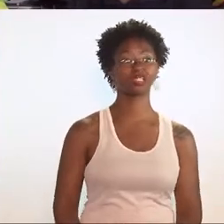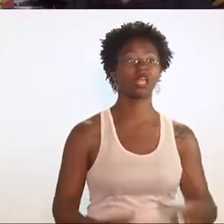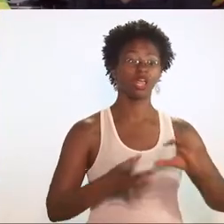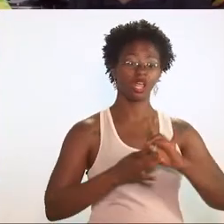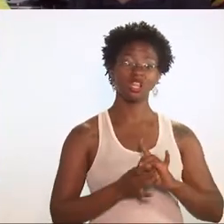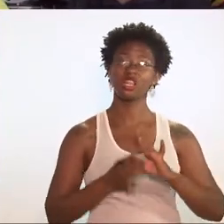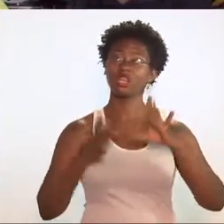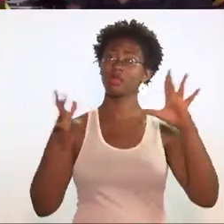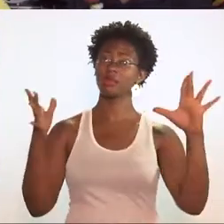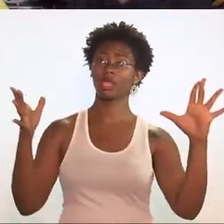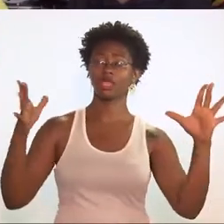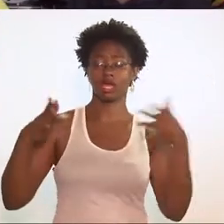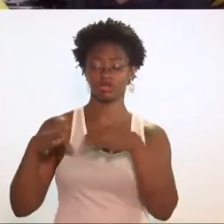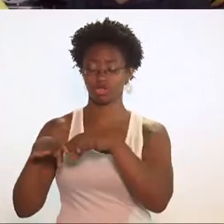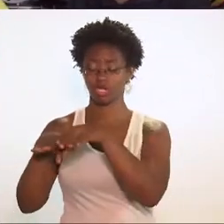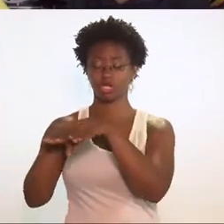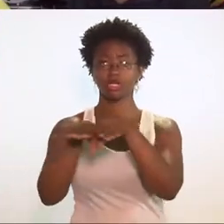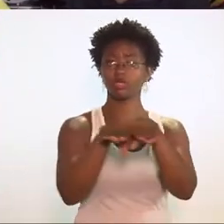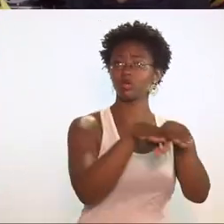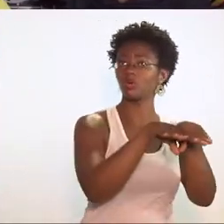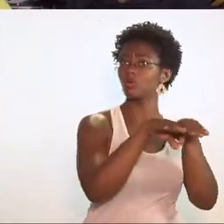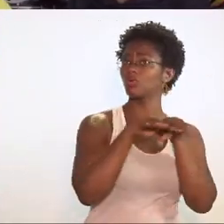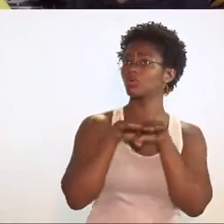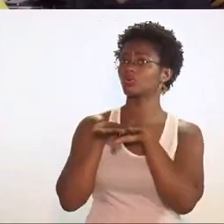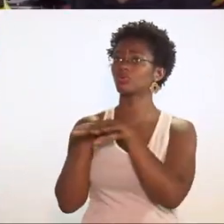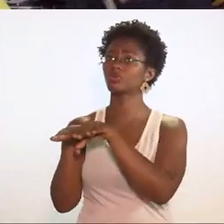Liberdade, igualdade,